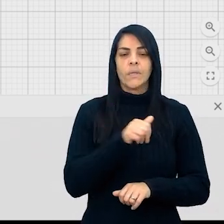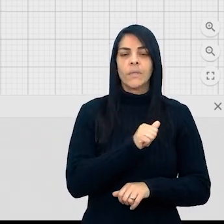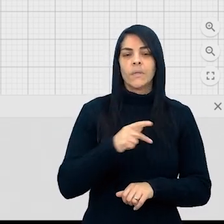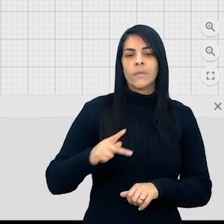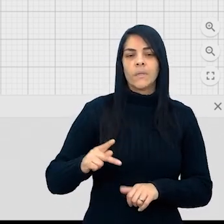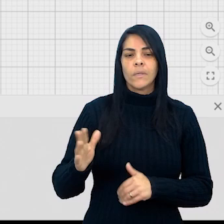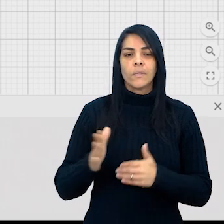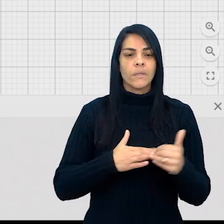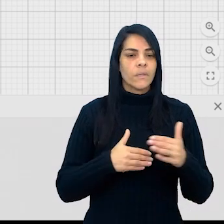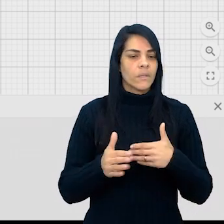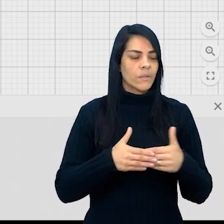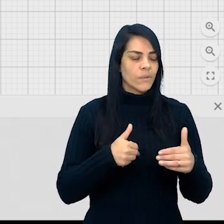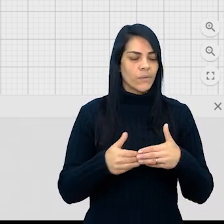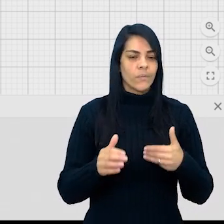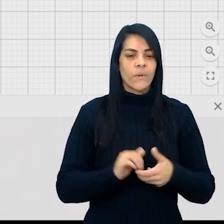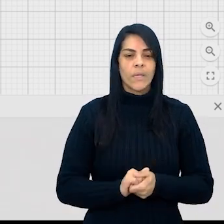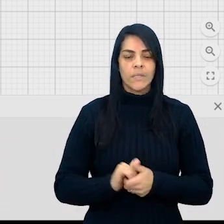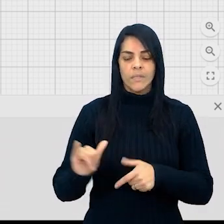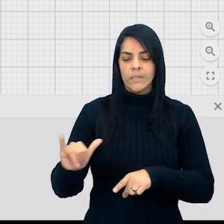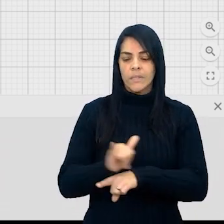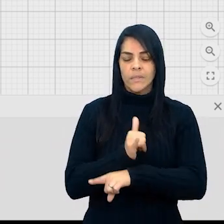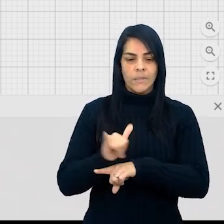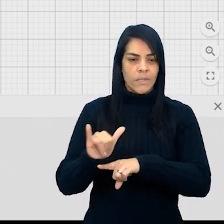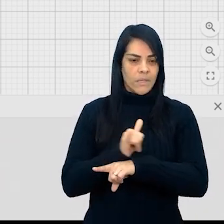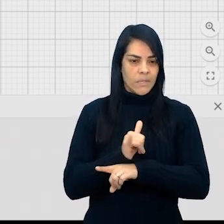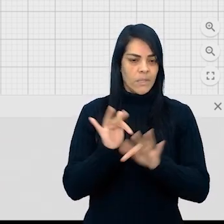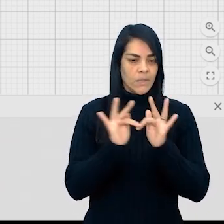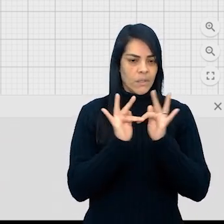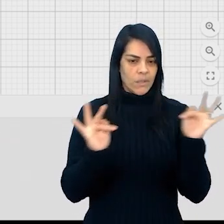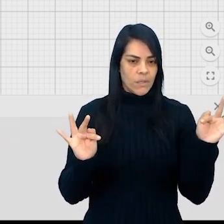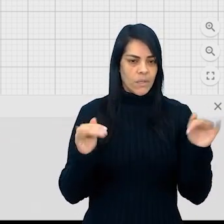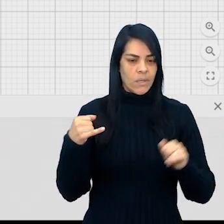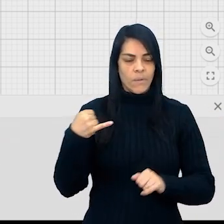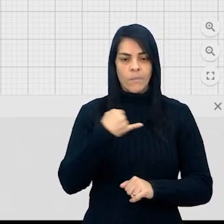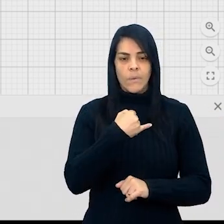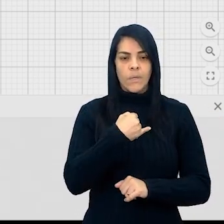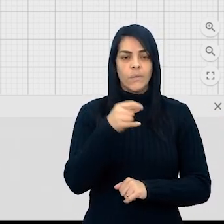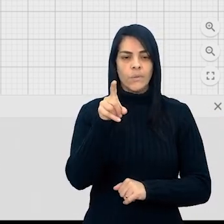para qualquer uma das funções. Menos